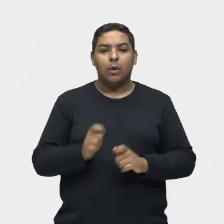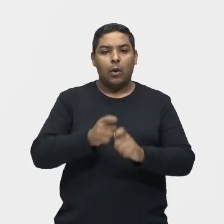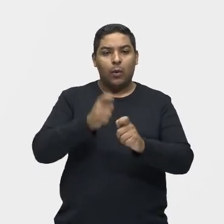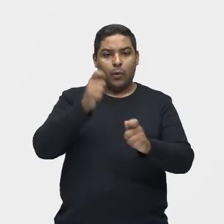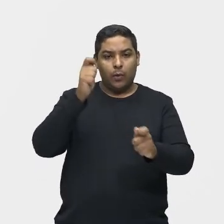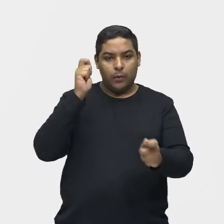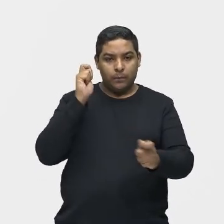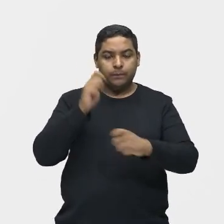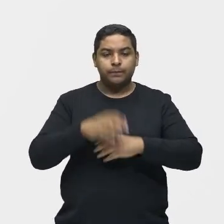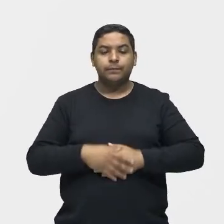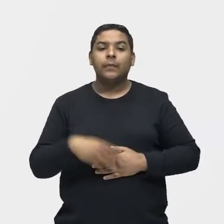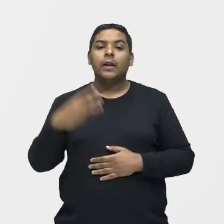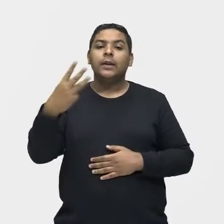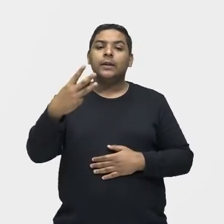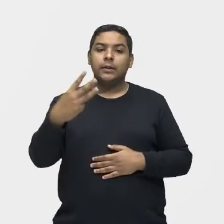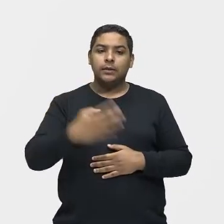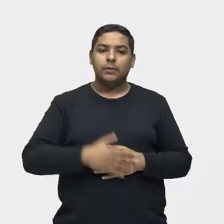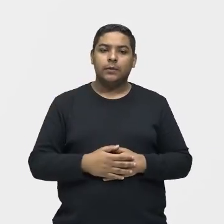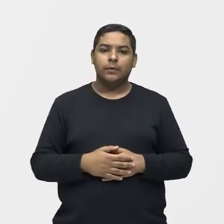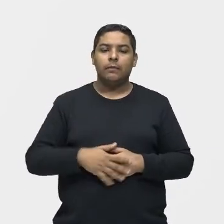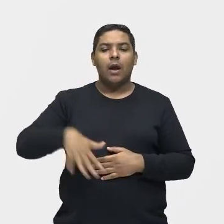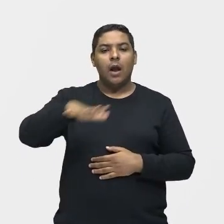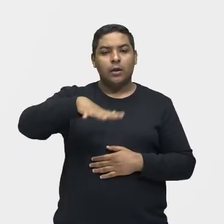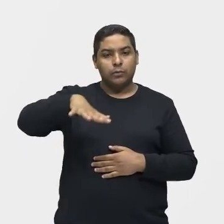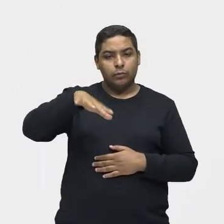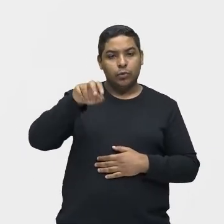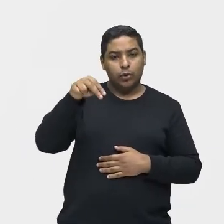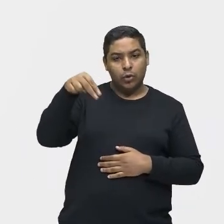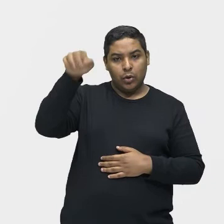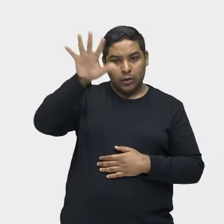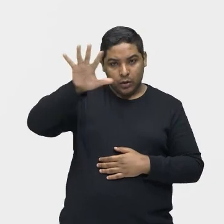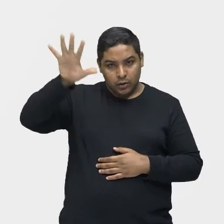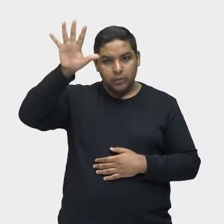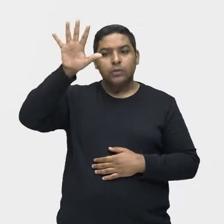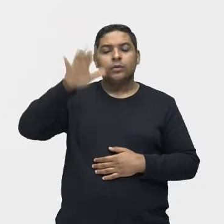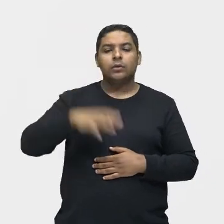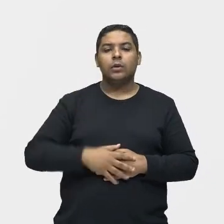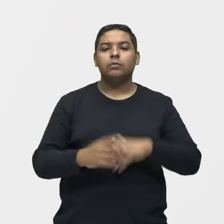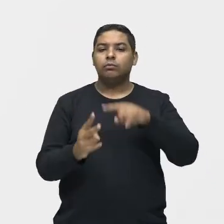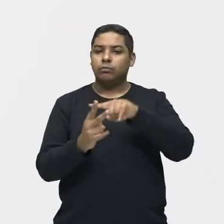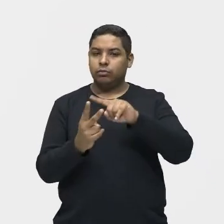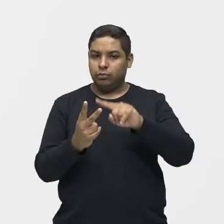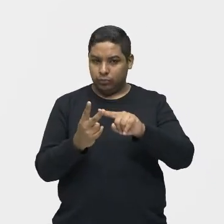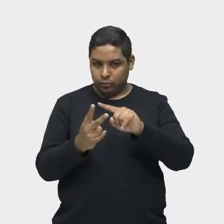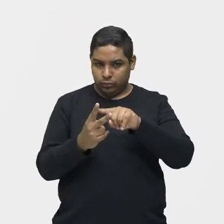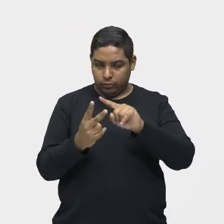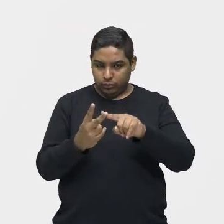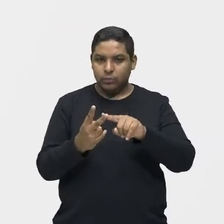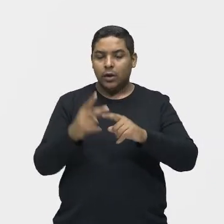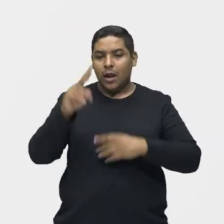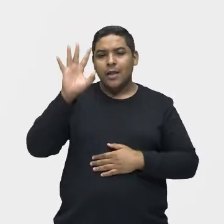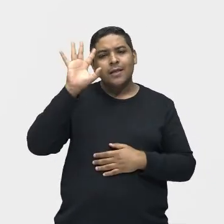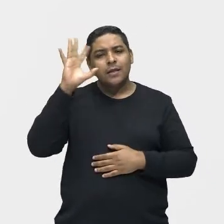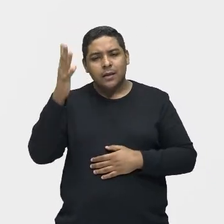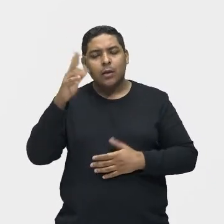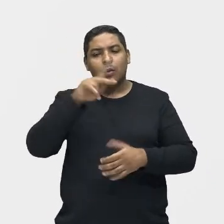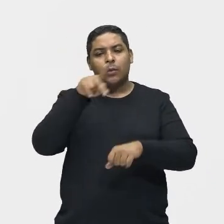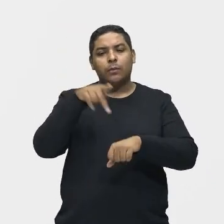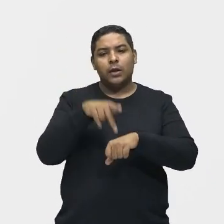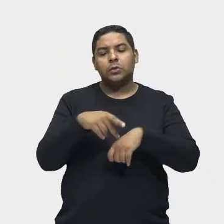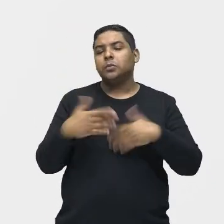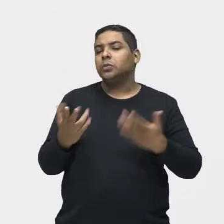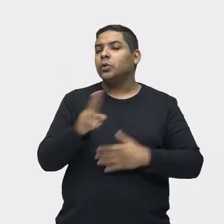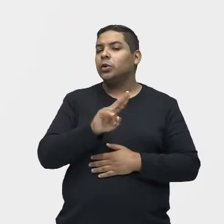questão, a região Nordeste dos Estados Unidos abriga 2 centros de decisão do país. Eu quero saber de vocês